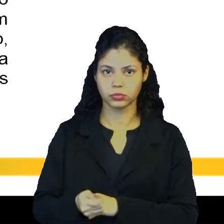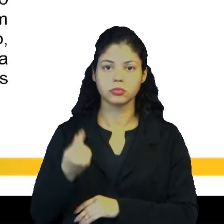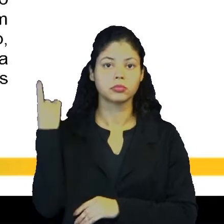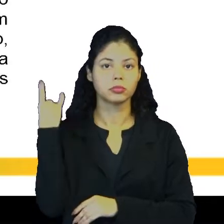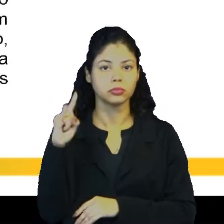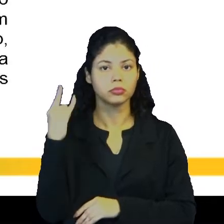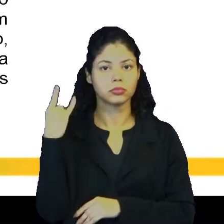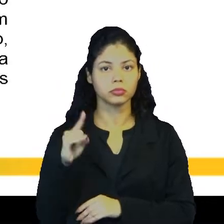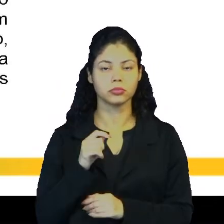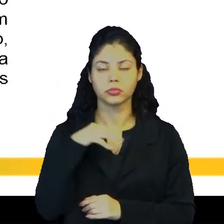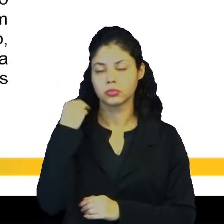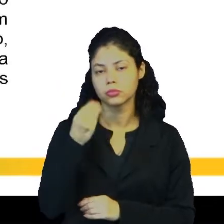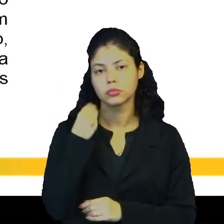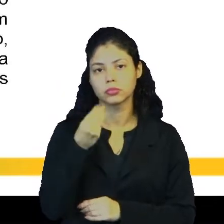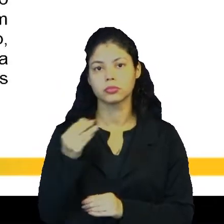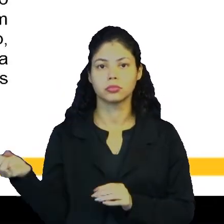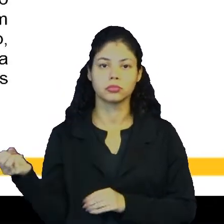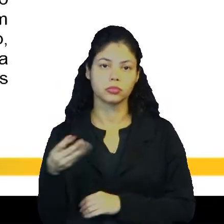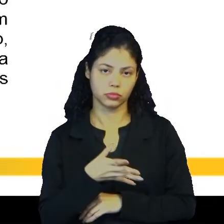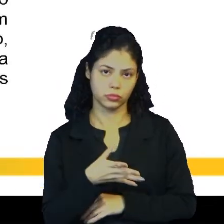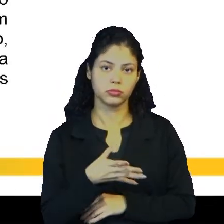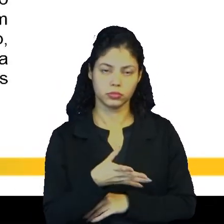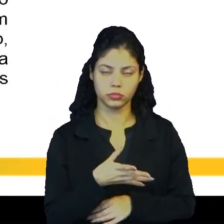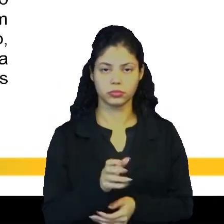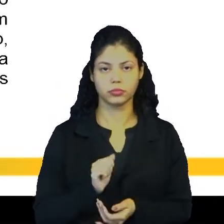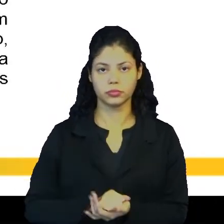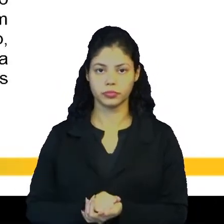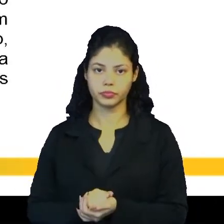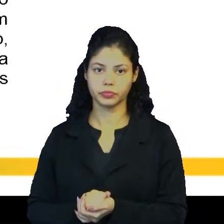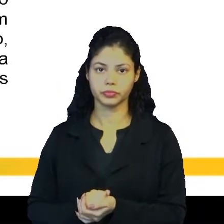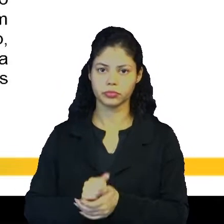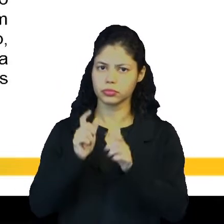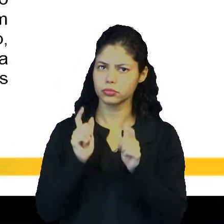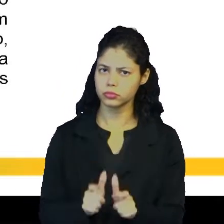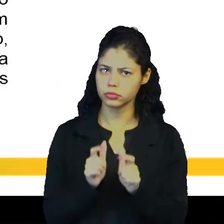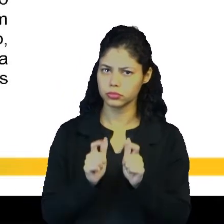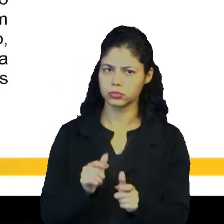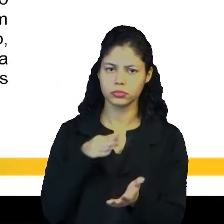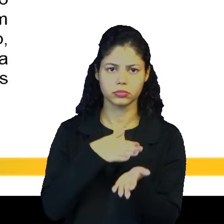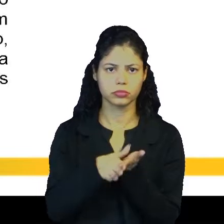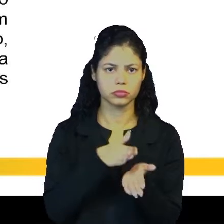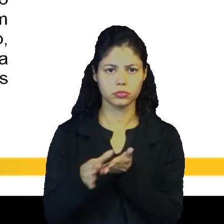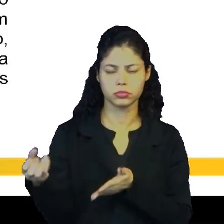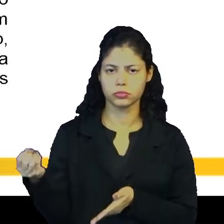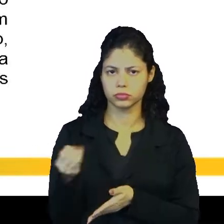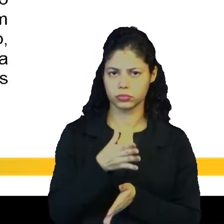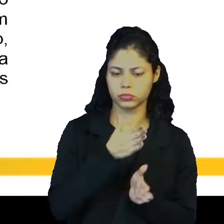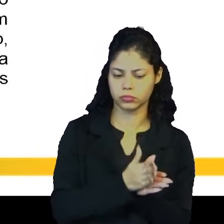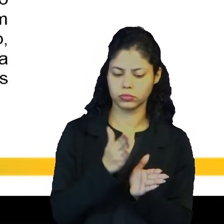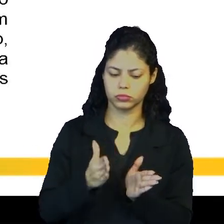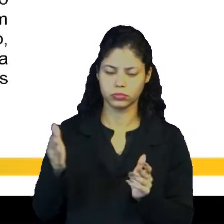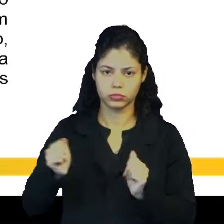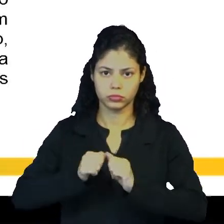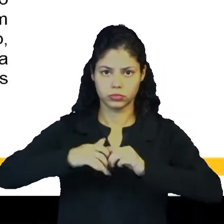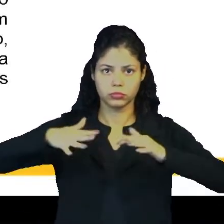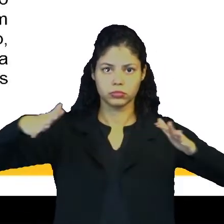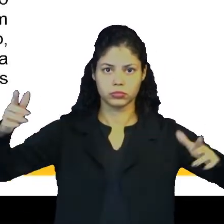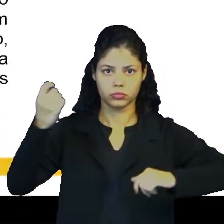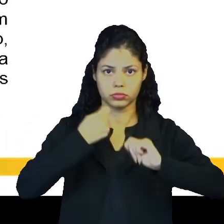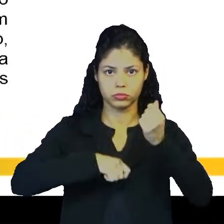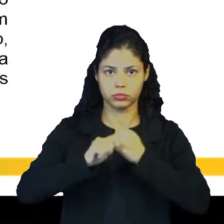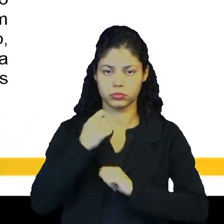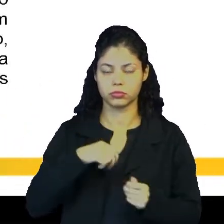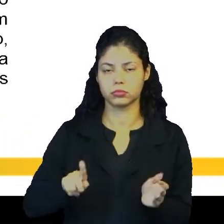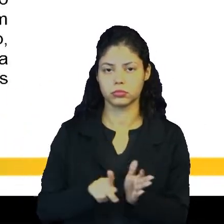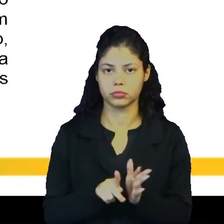no experimento do novo modelo, aonde pôde imprimir um novo ciclo de expansão da economia